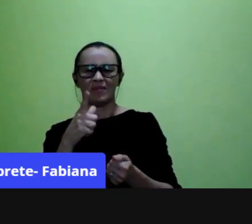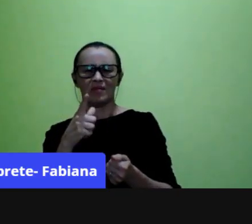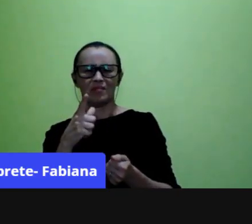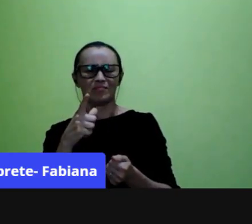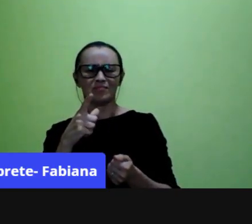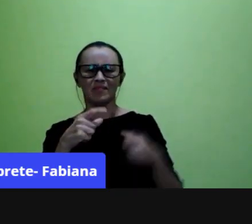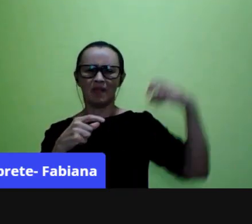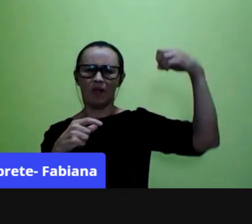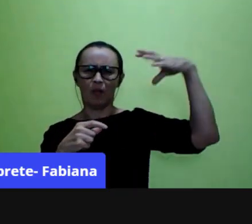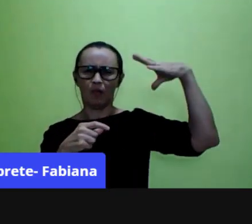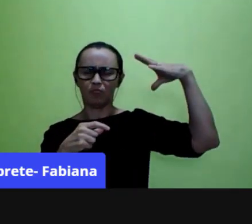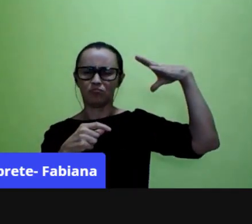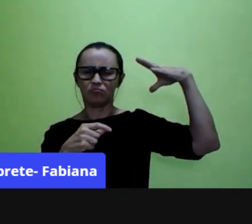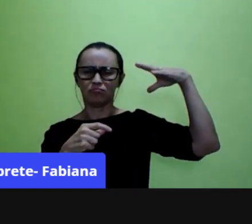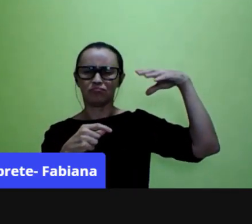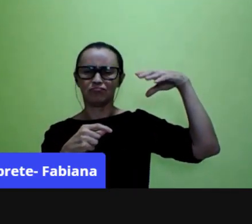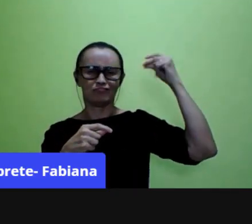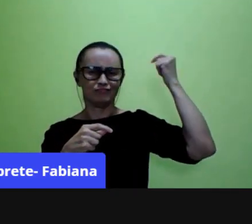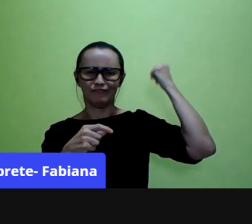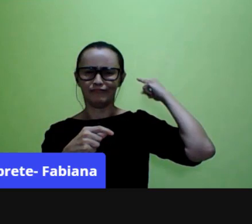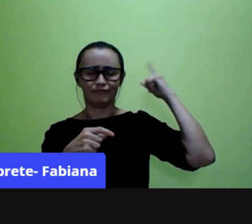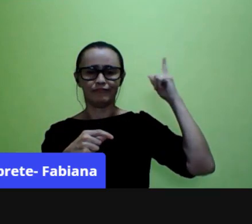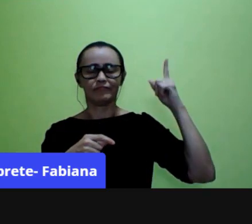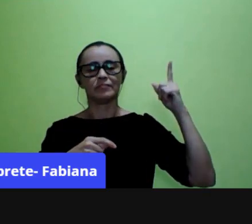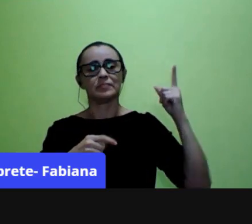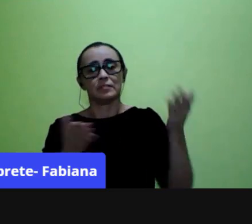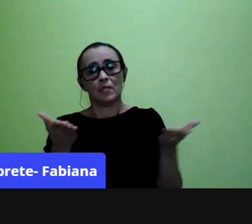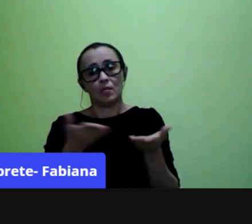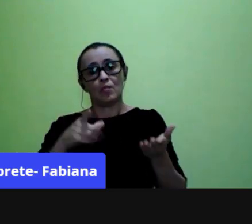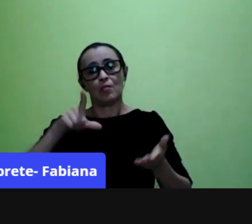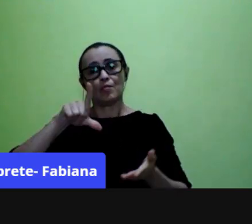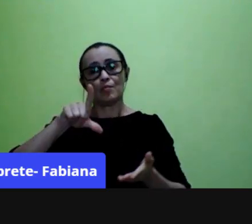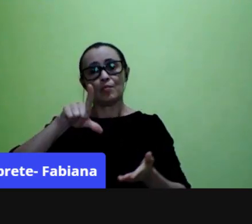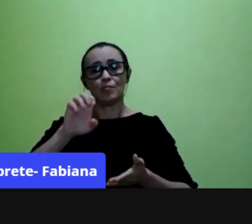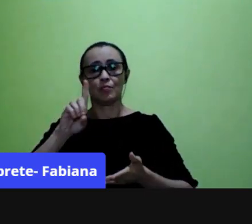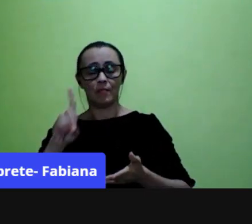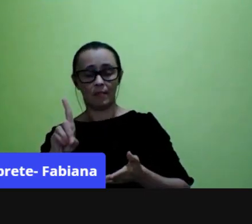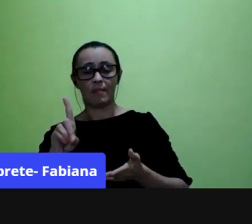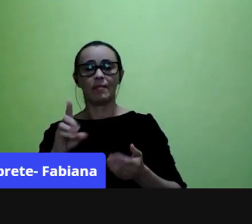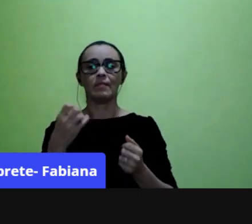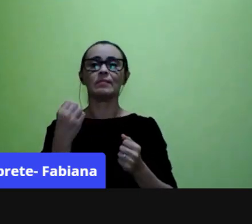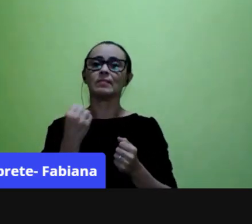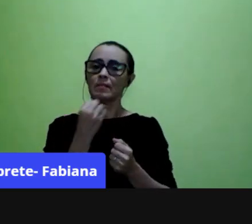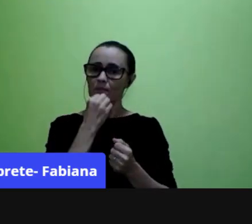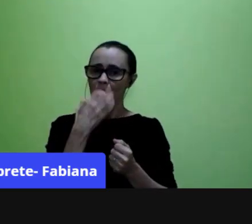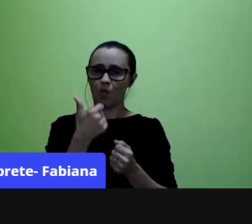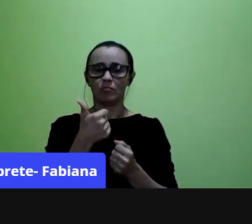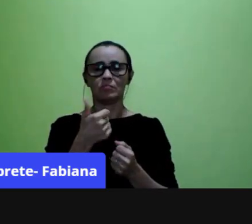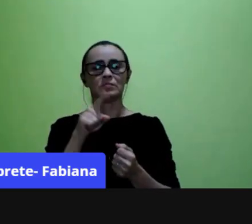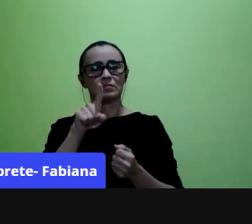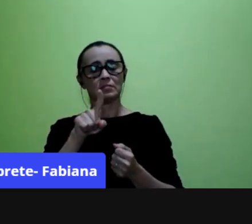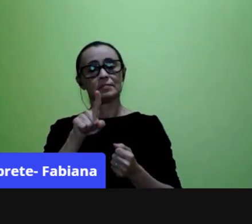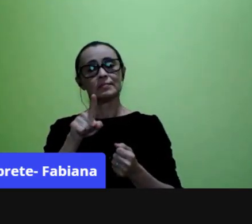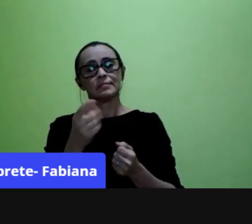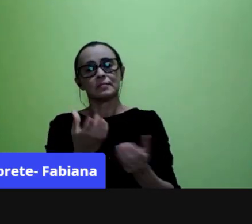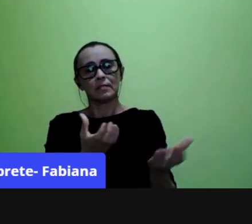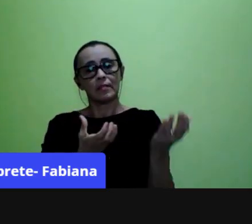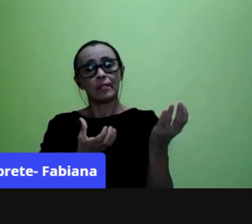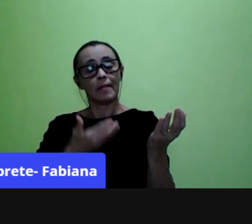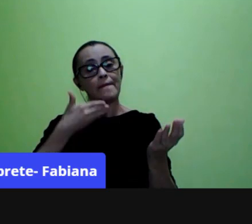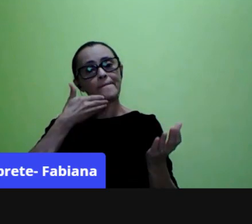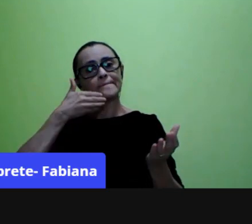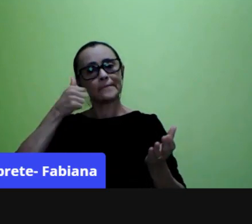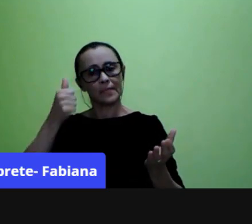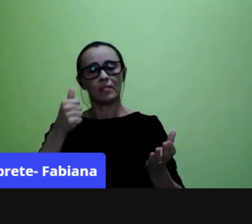vender. Então, a lâmpada de LED, ela já é ótima por si só. Agora, se você quer melhorar a sua iluminação,